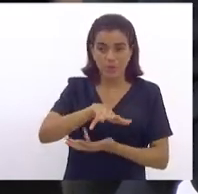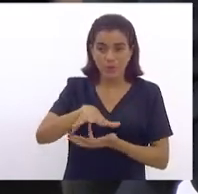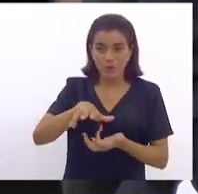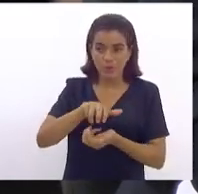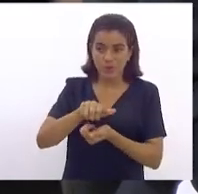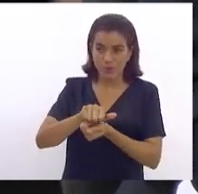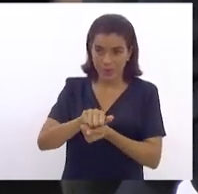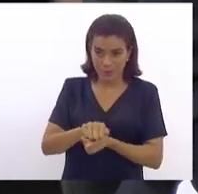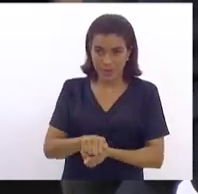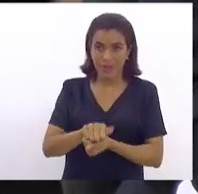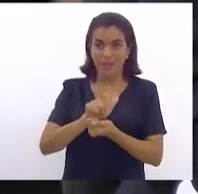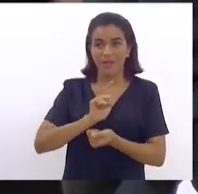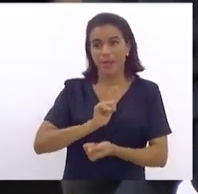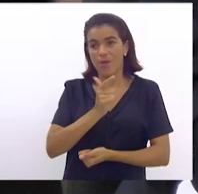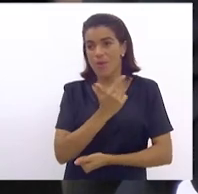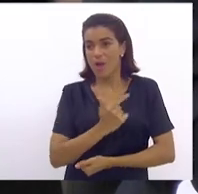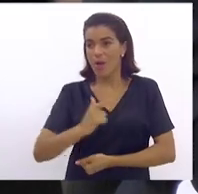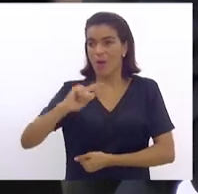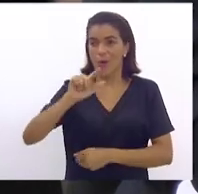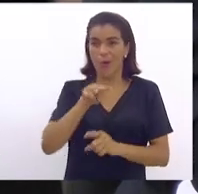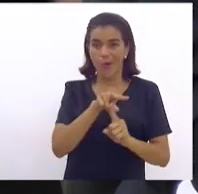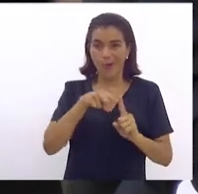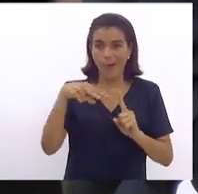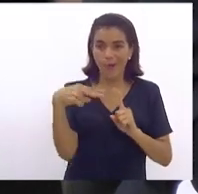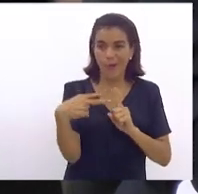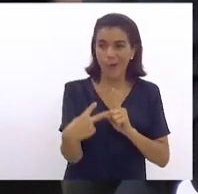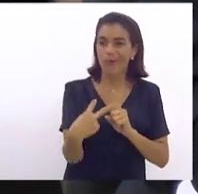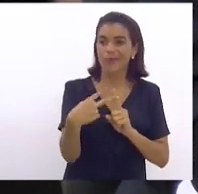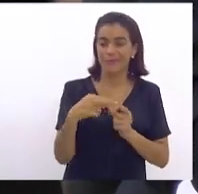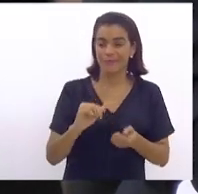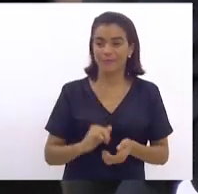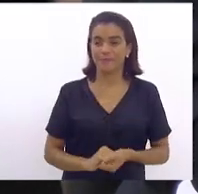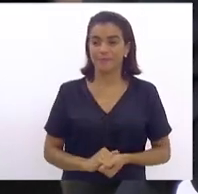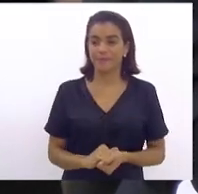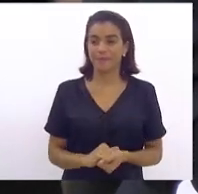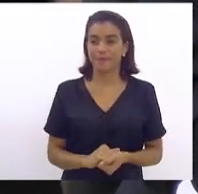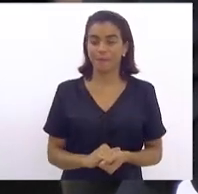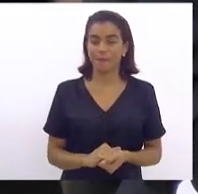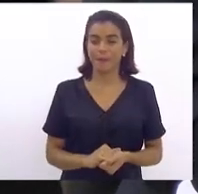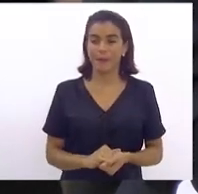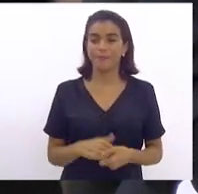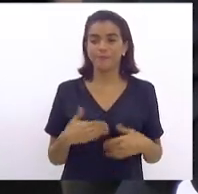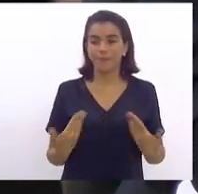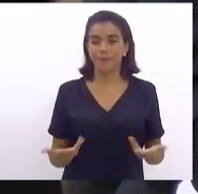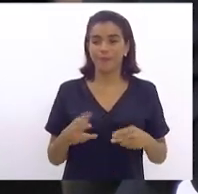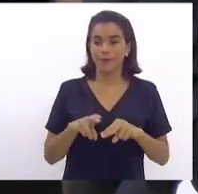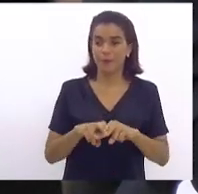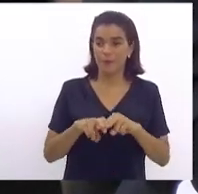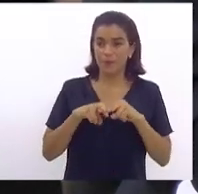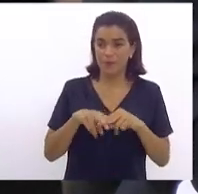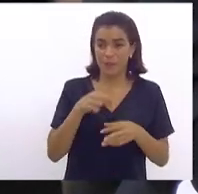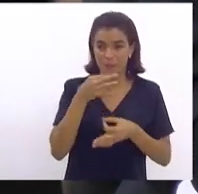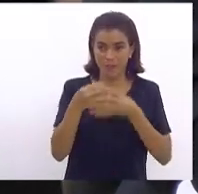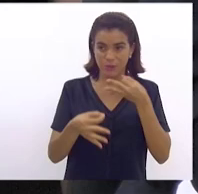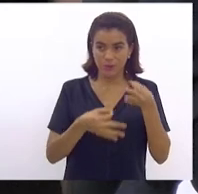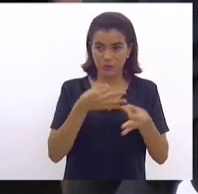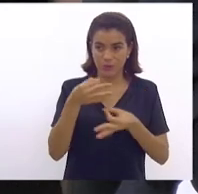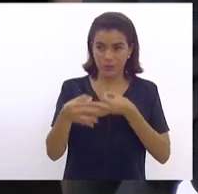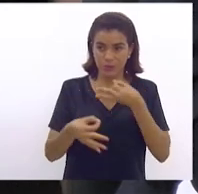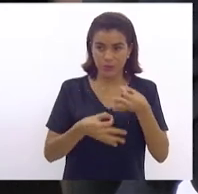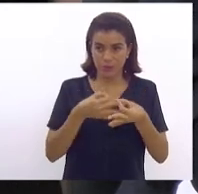tem um outro olhar, uma outra forma de lidar. Então, por isso, a minha sugestão